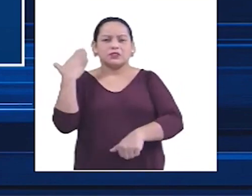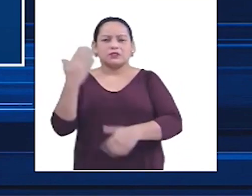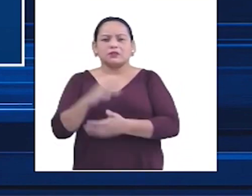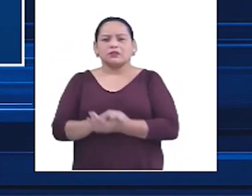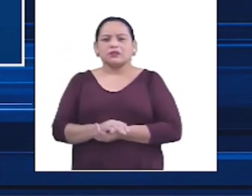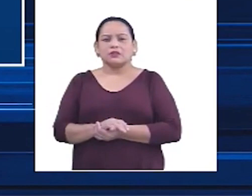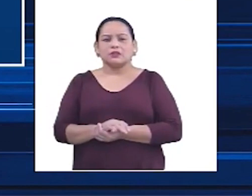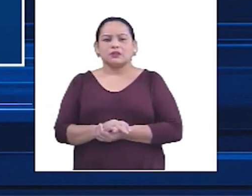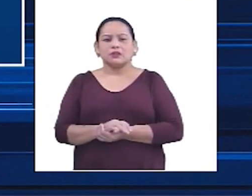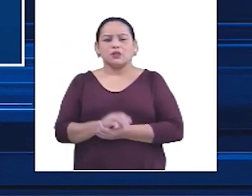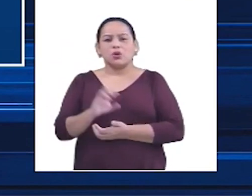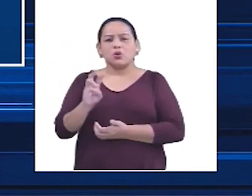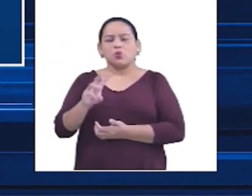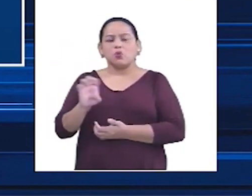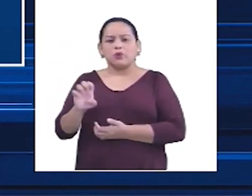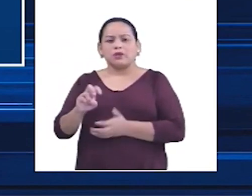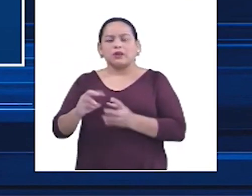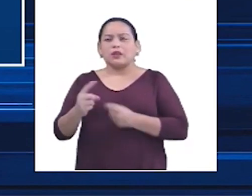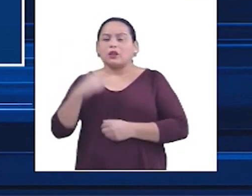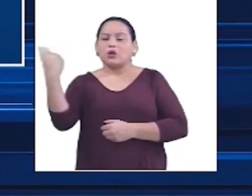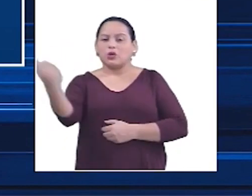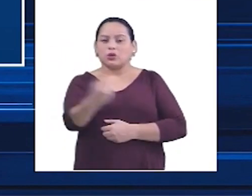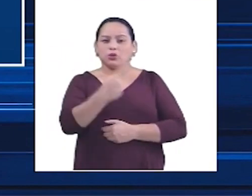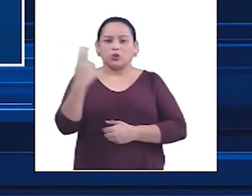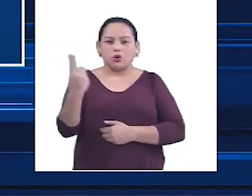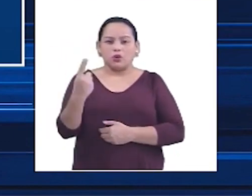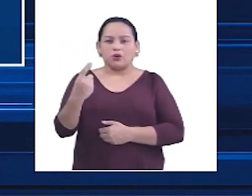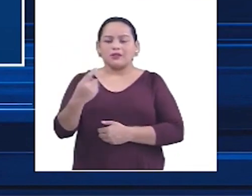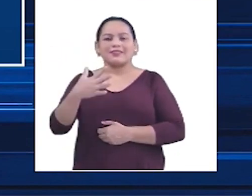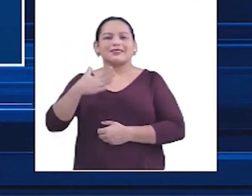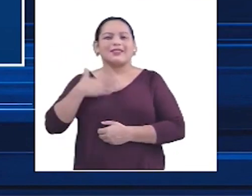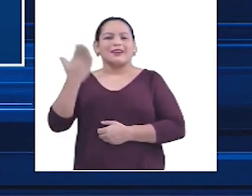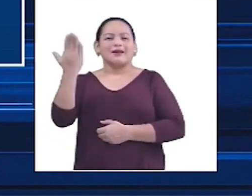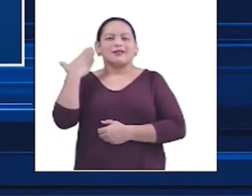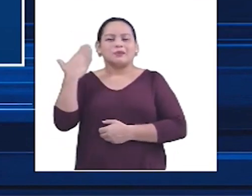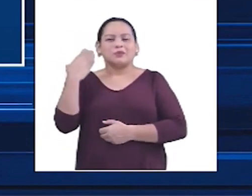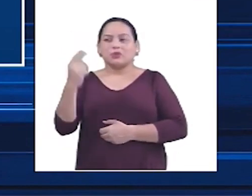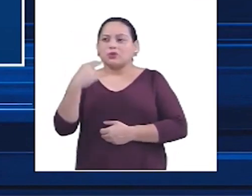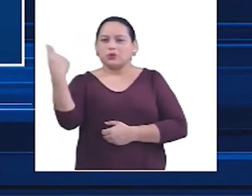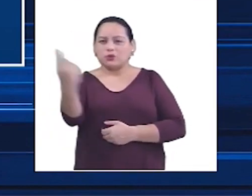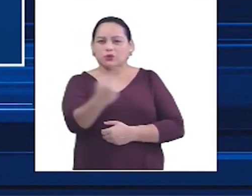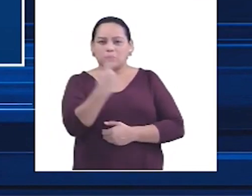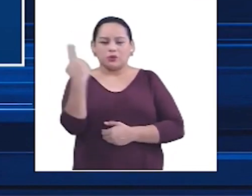We were, nós éramos, estávamos.